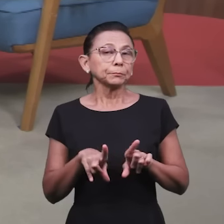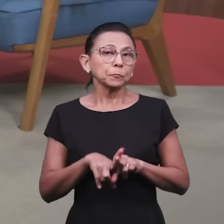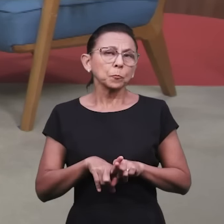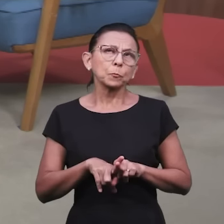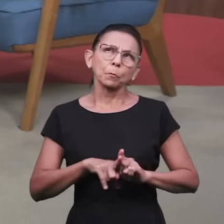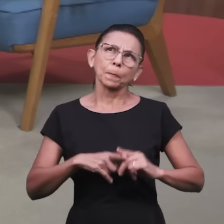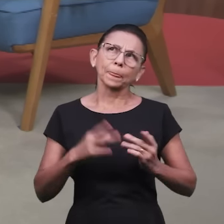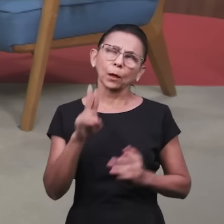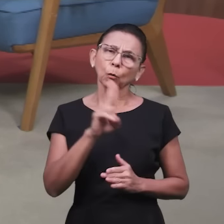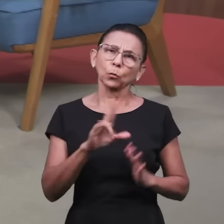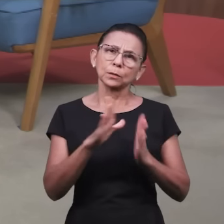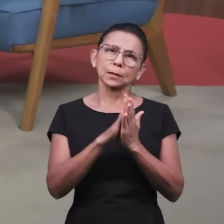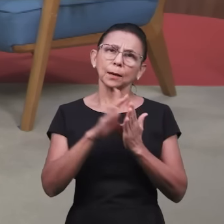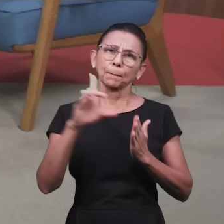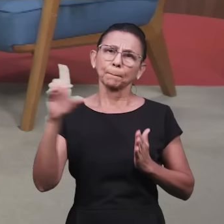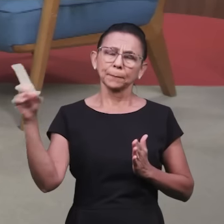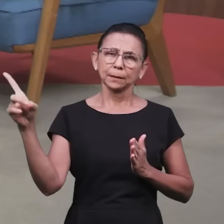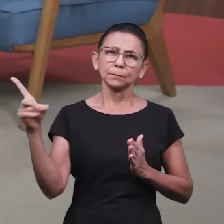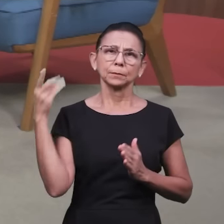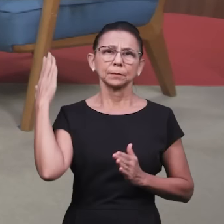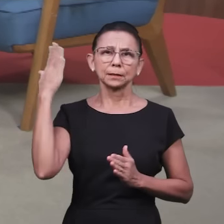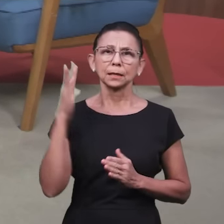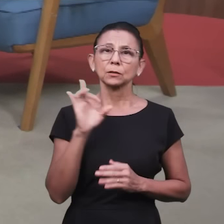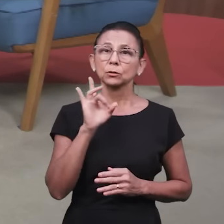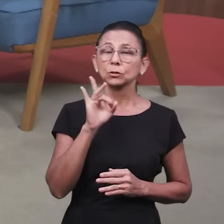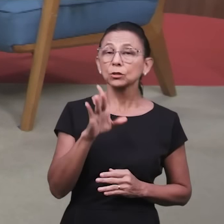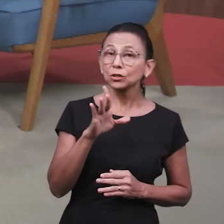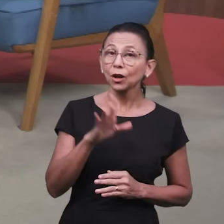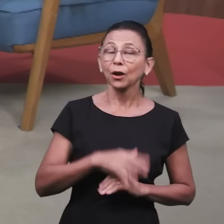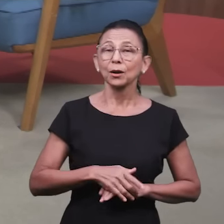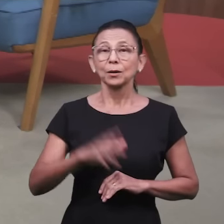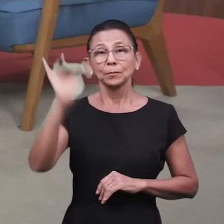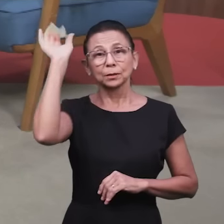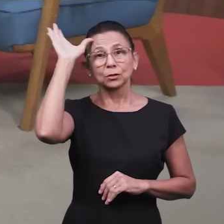problemas materiais, físicos,